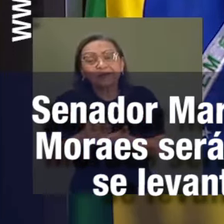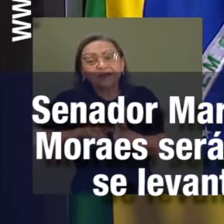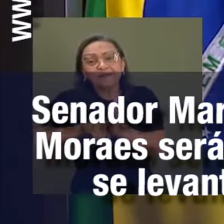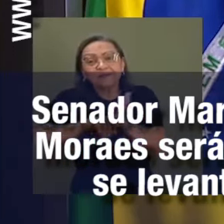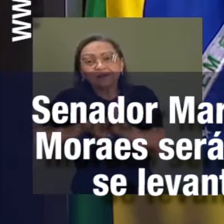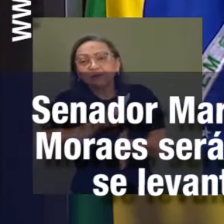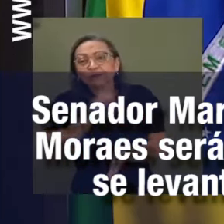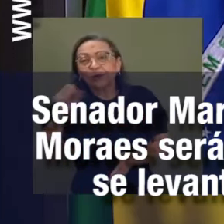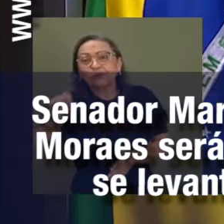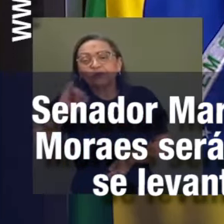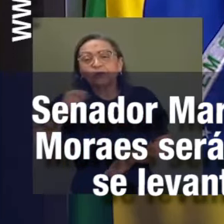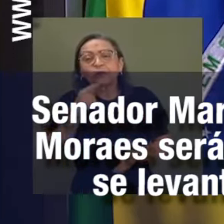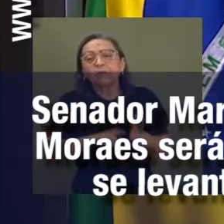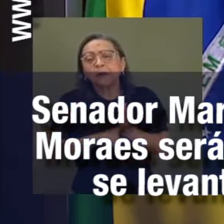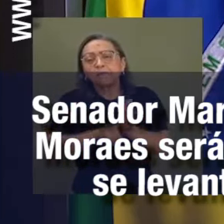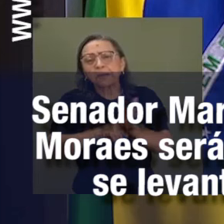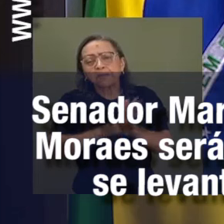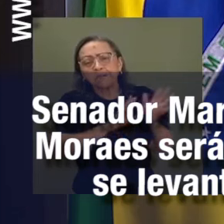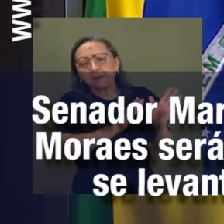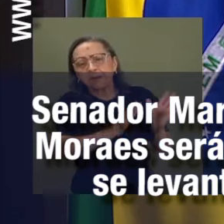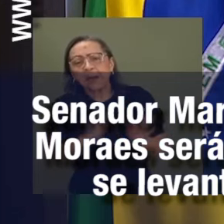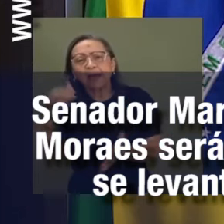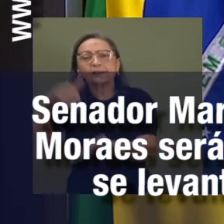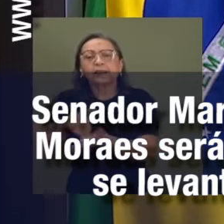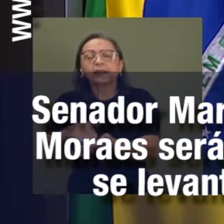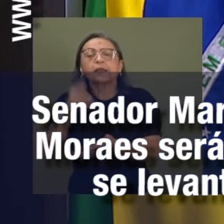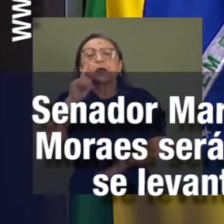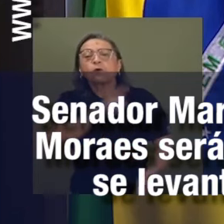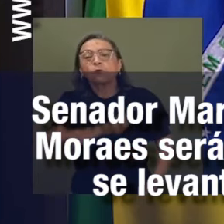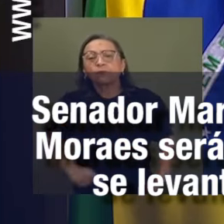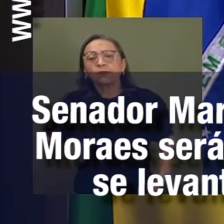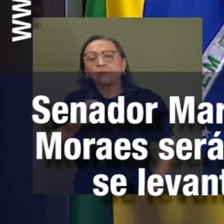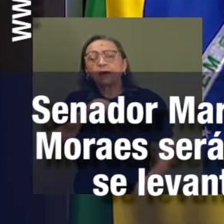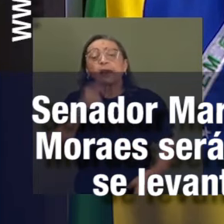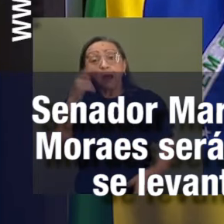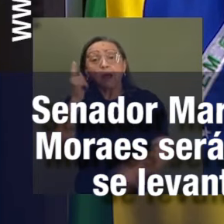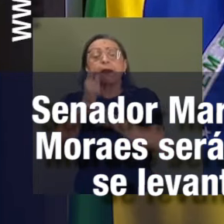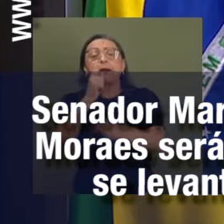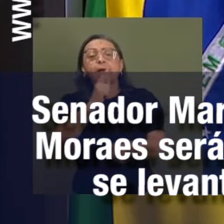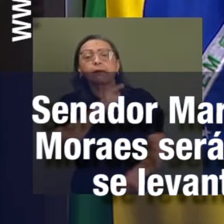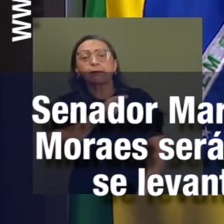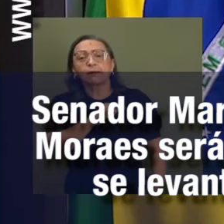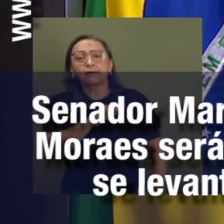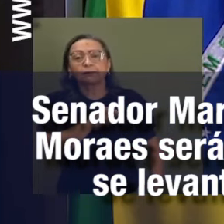janeiro, fui subindo até chegar no governo Biden. Foi daí que